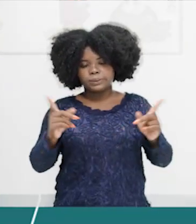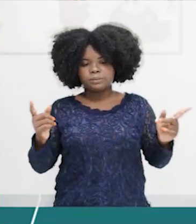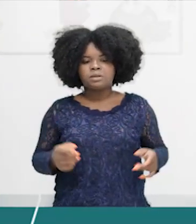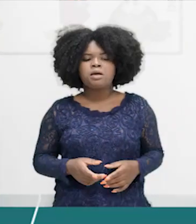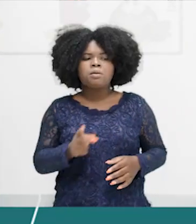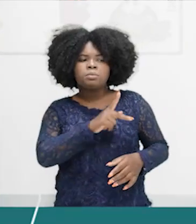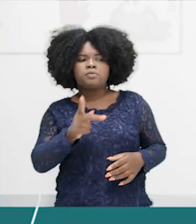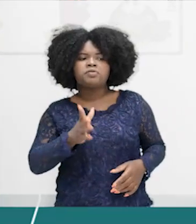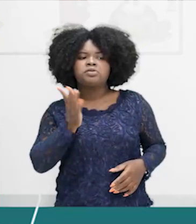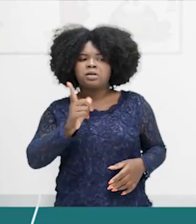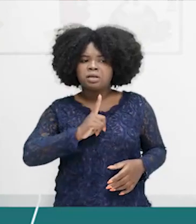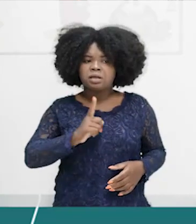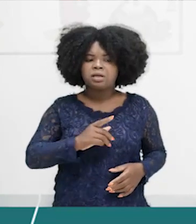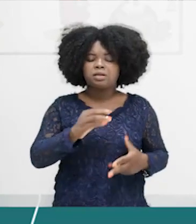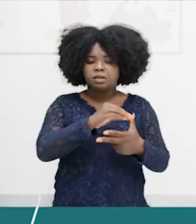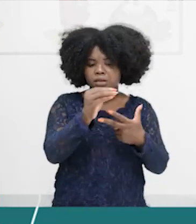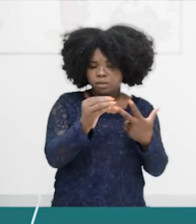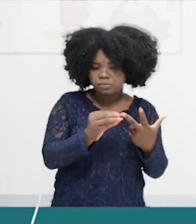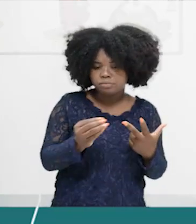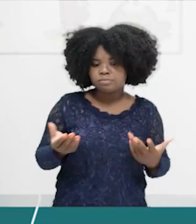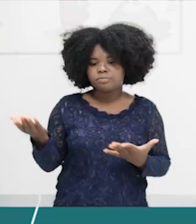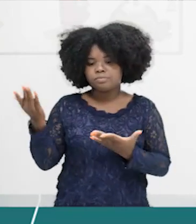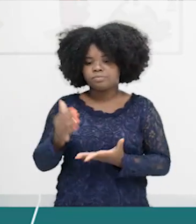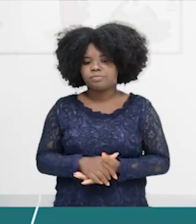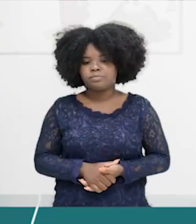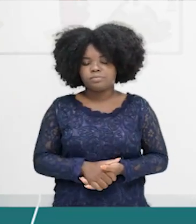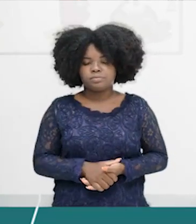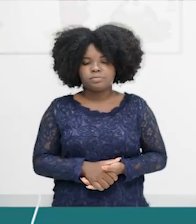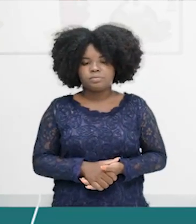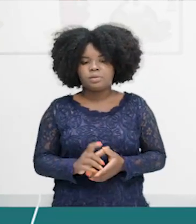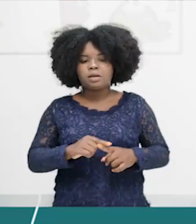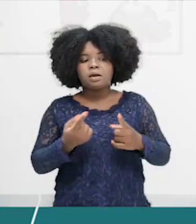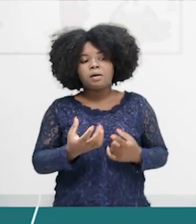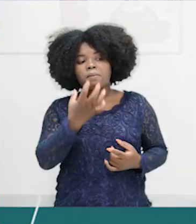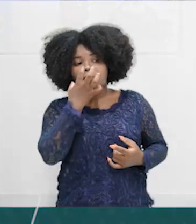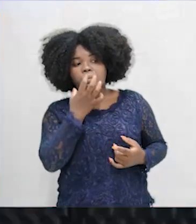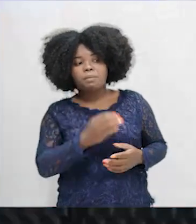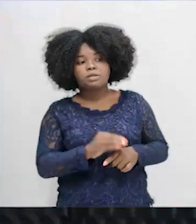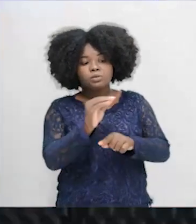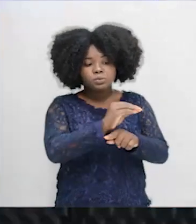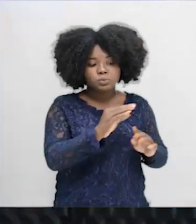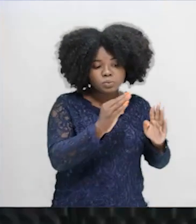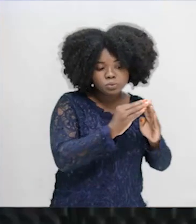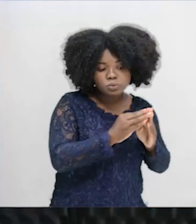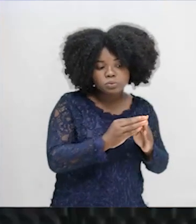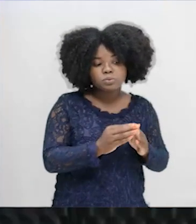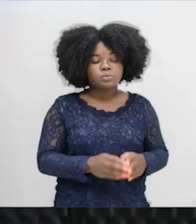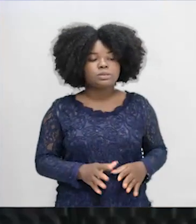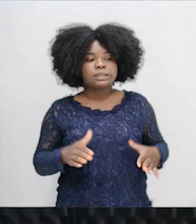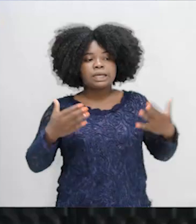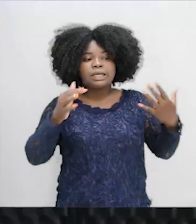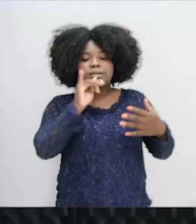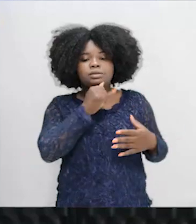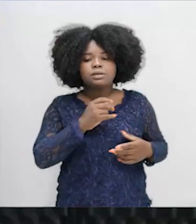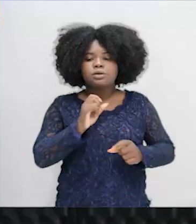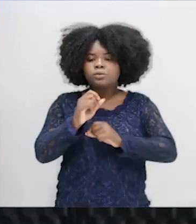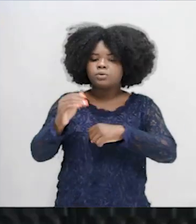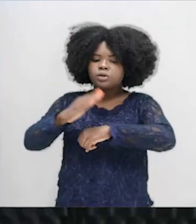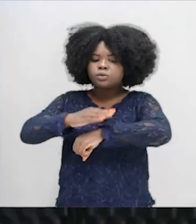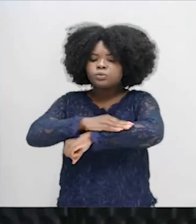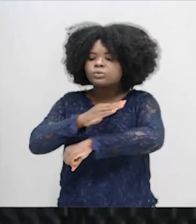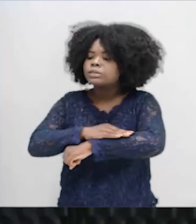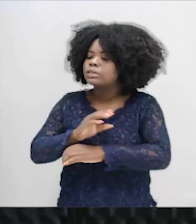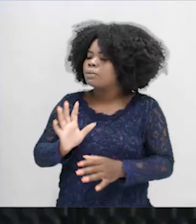prova do Enem. Para mim, o melhor amigo do ser humano é o sapo. Mas o cachorro cuida da casa, acompanha ele nos passeios, na alegria e na tristeza. O que um sapo faz por